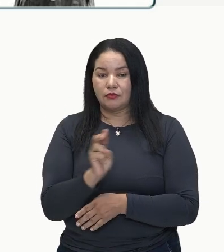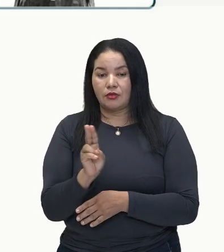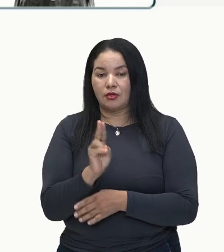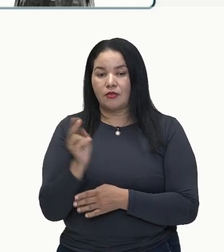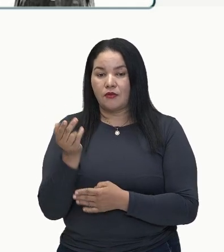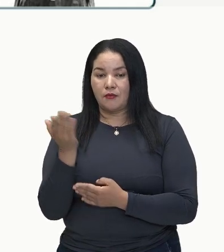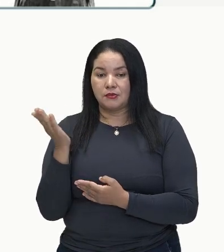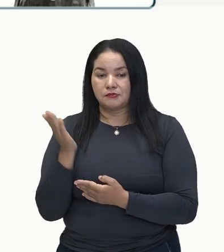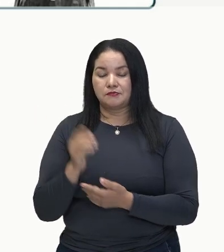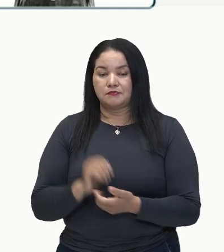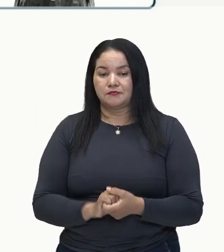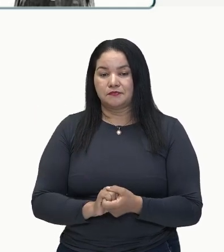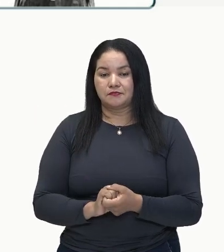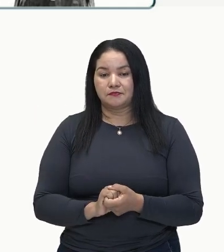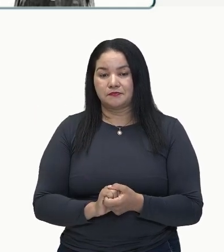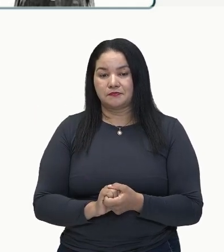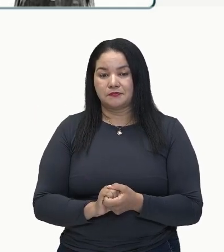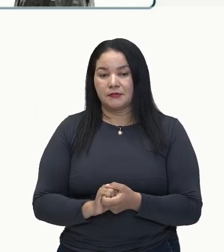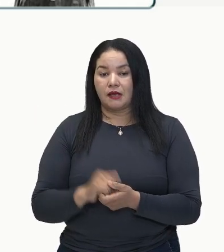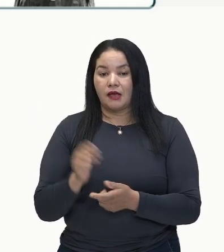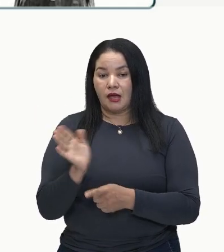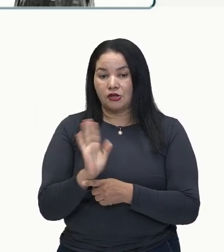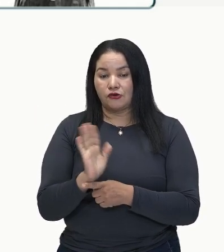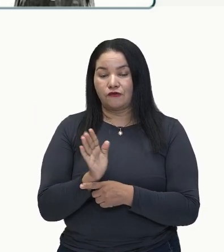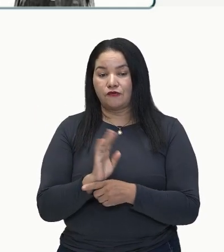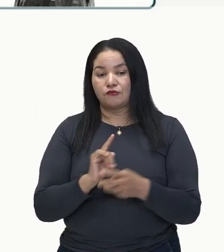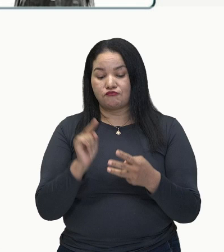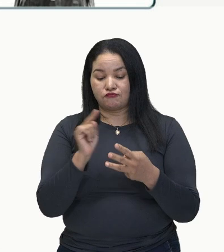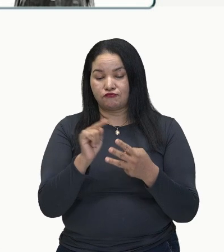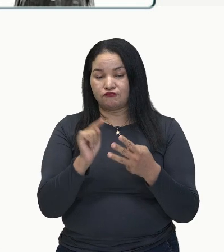filme Cadê Você? Tudo em português.